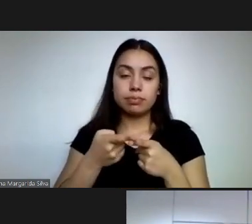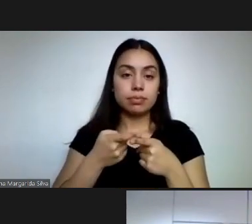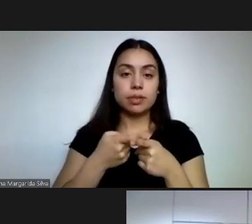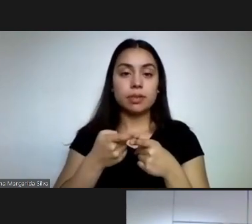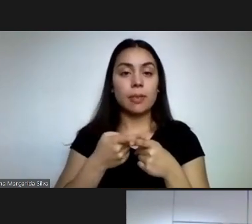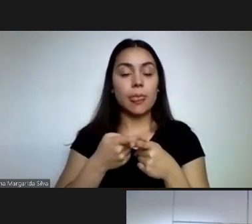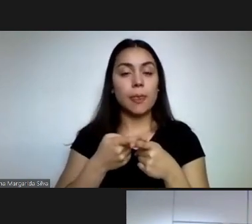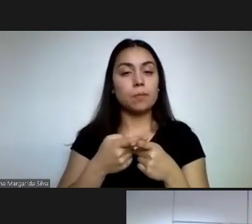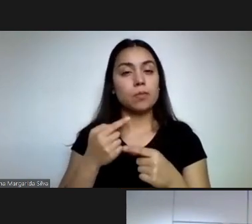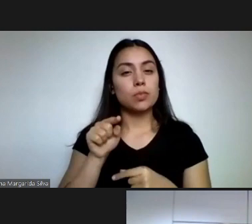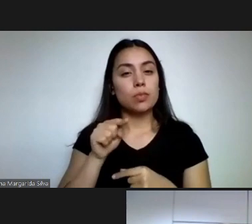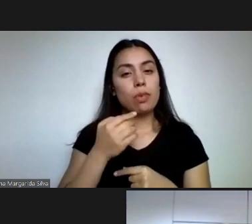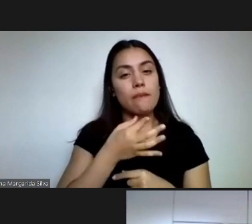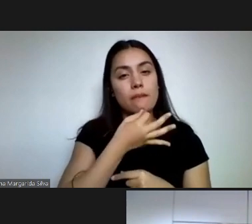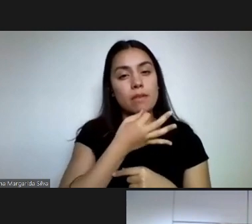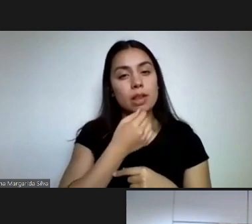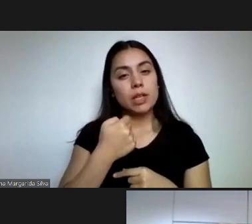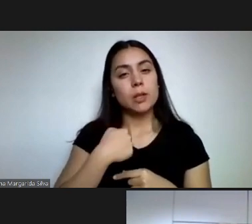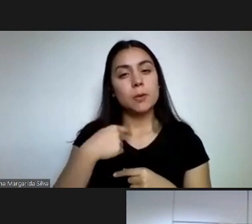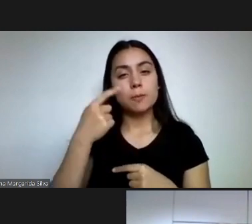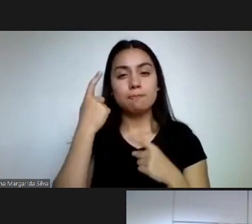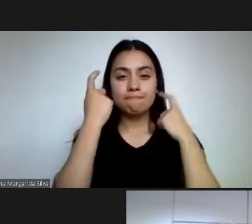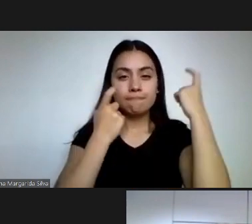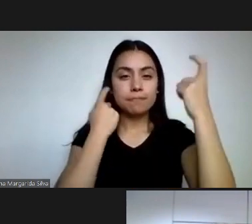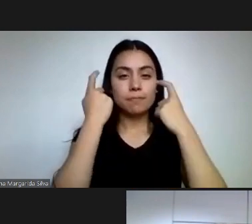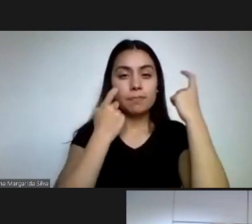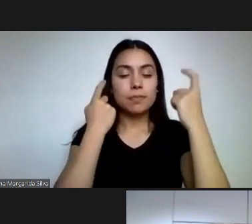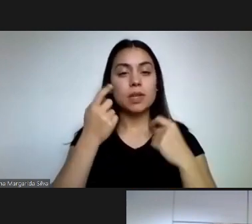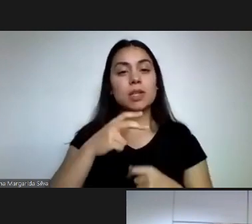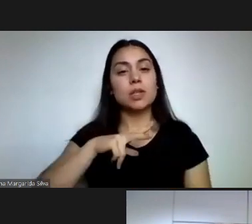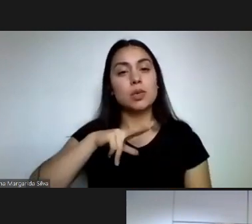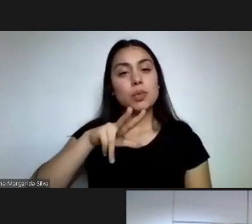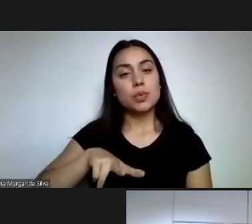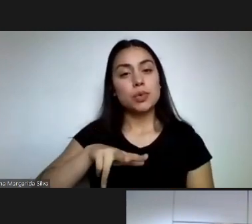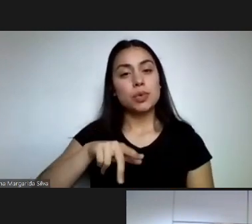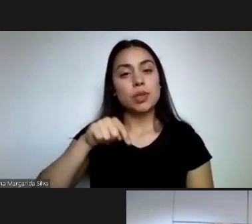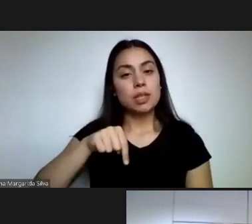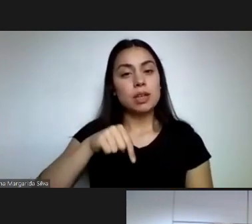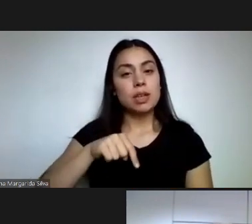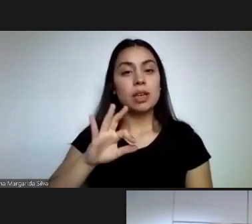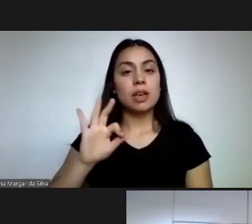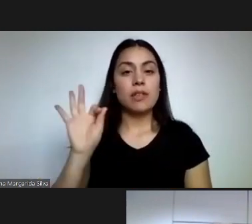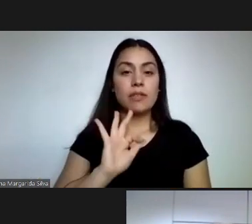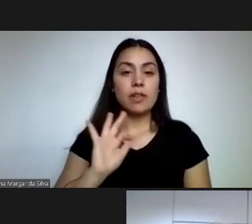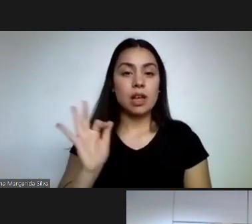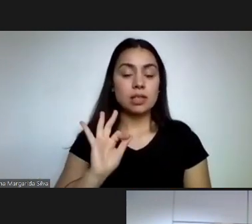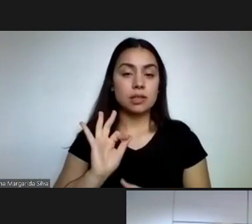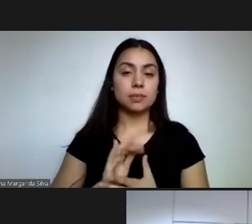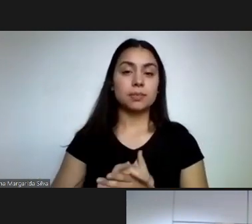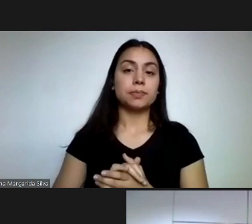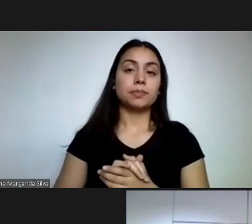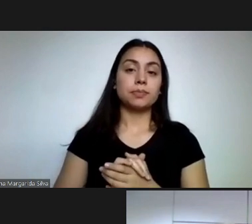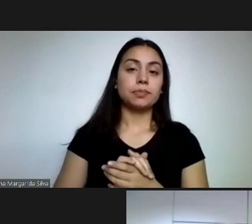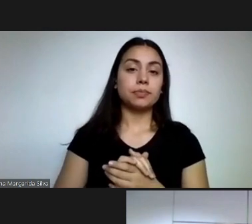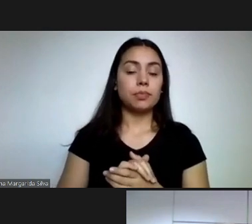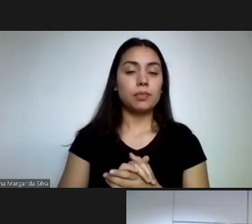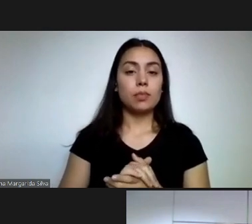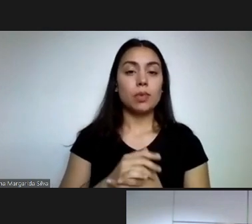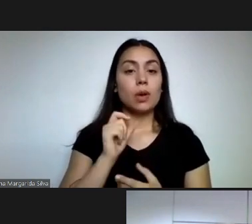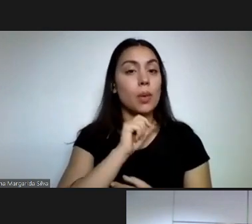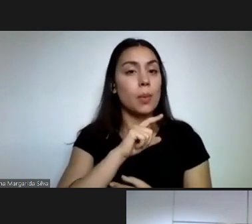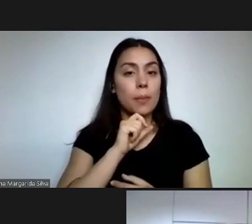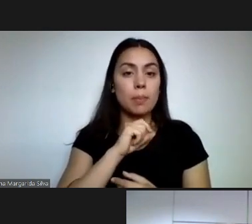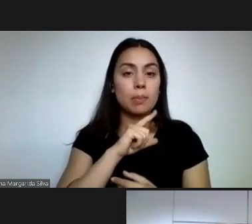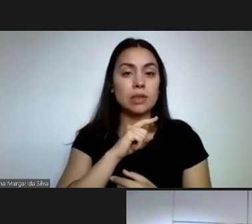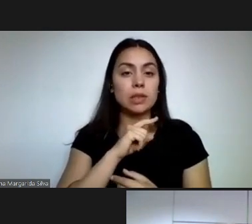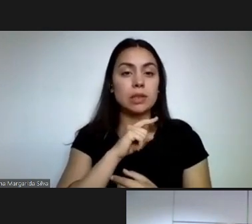enquanto estavas a falar eu pensei também muito no português e no Estatuto da Língua Portuguesa aqui em França, por exemplo, que também pode ser degradada de alguma